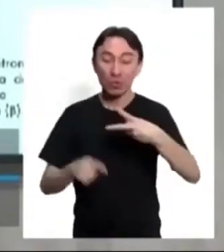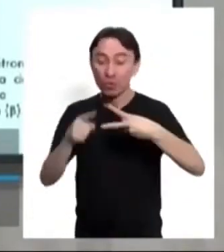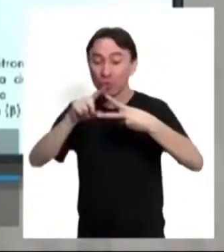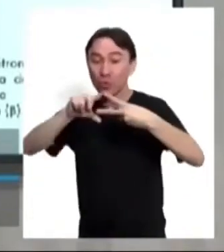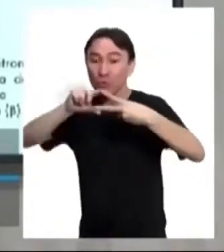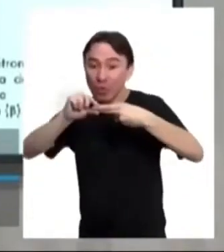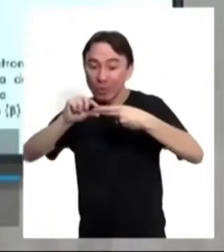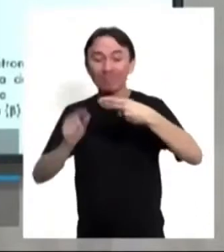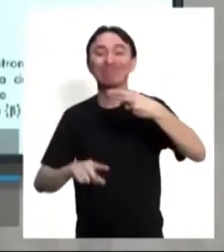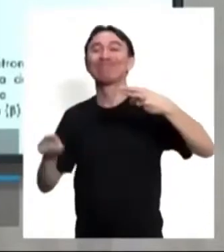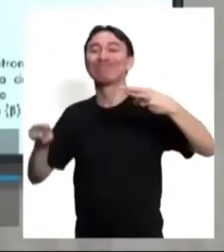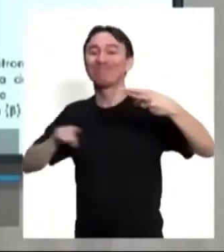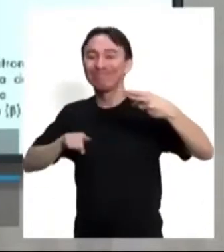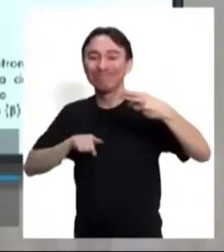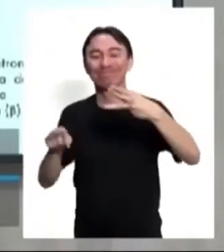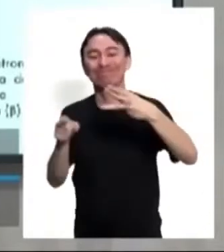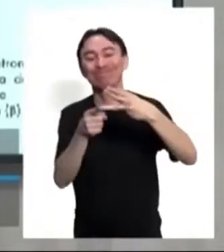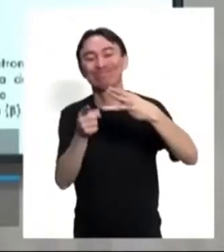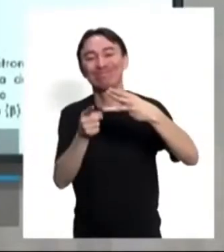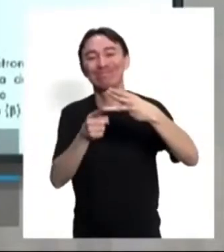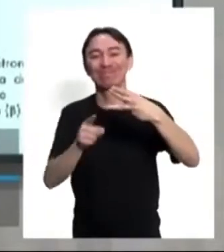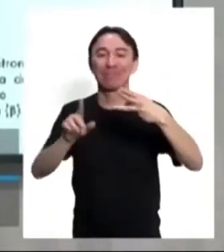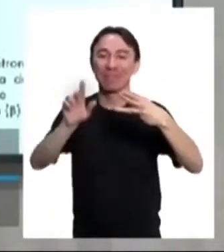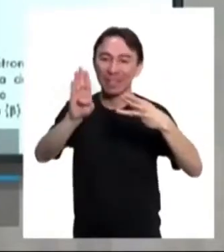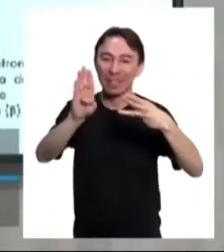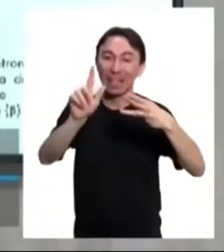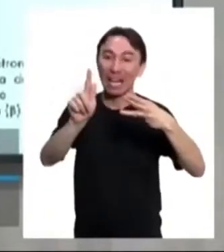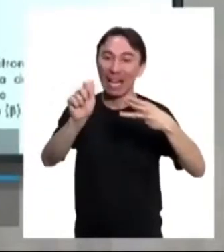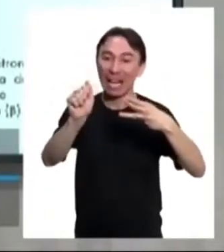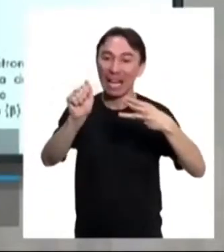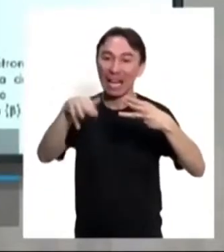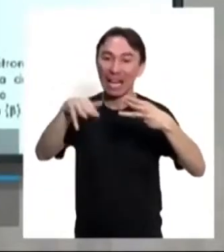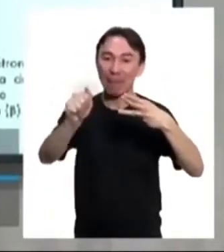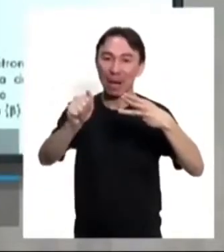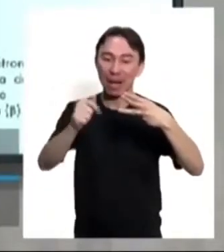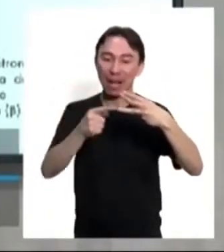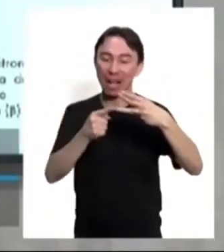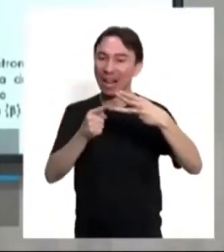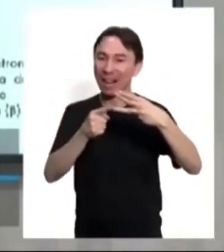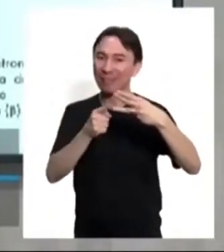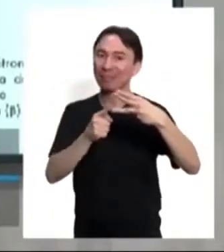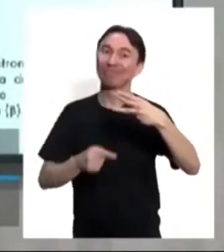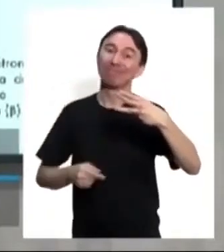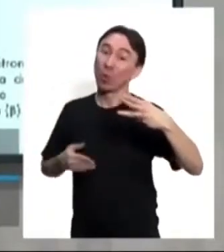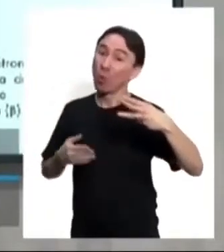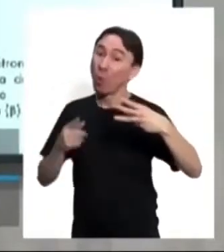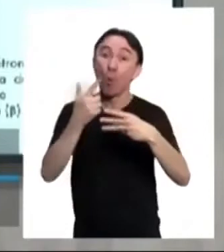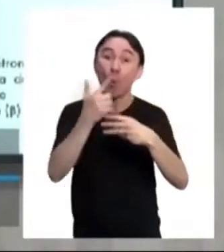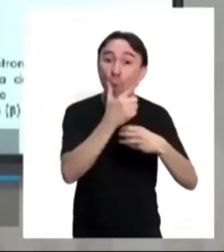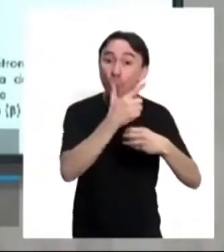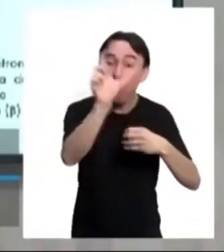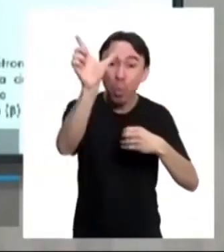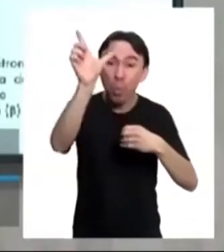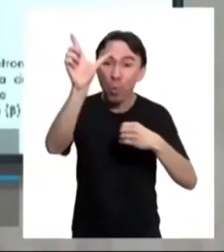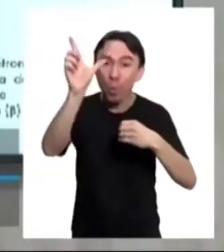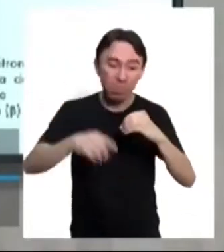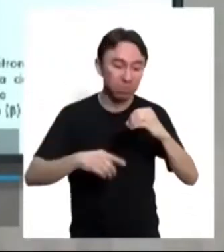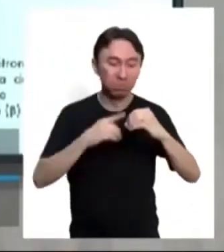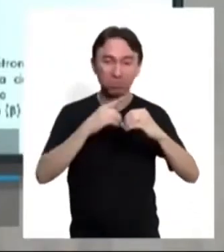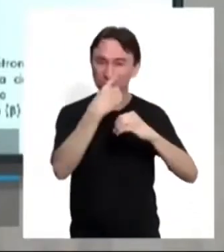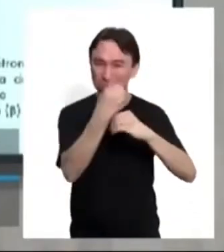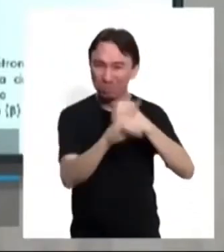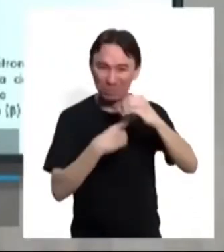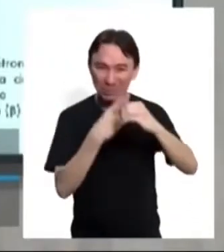gama. E aí, o que acontece? Essa gama vai para um outro átomo, torna o outro átomo radioativo.